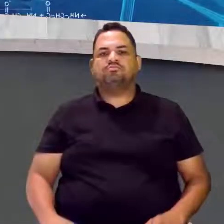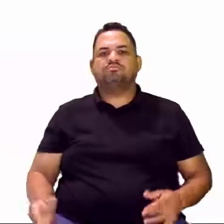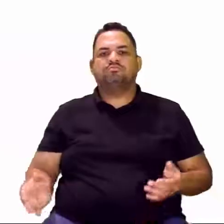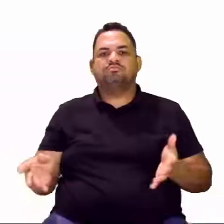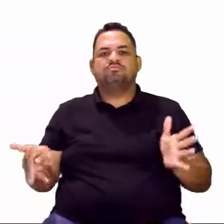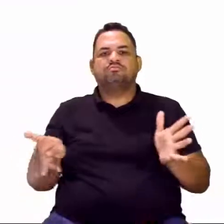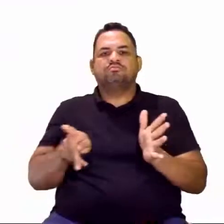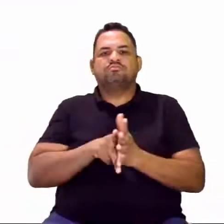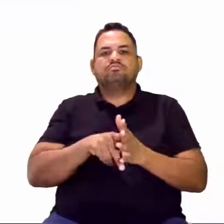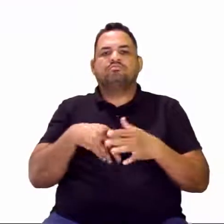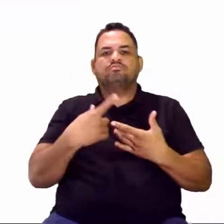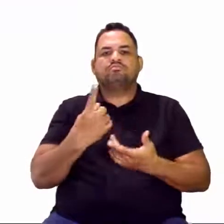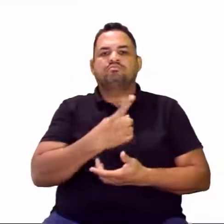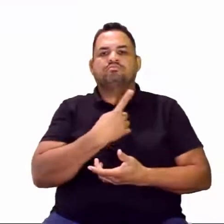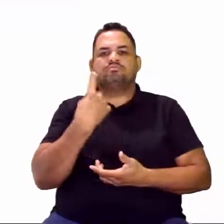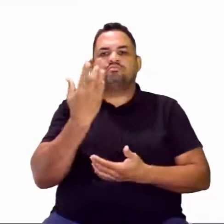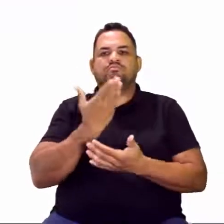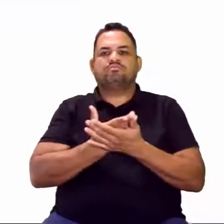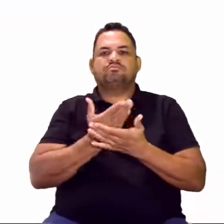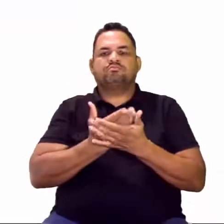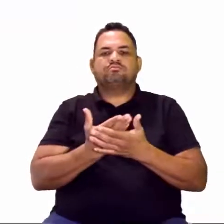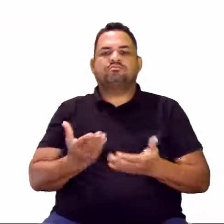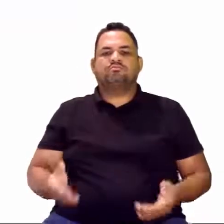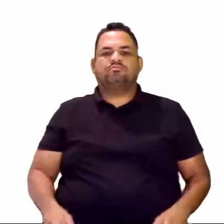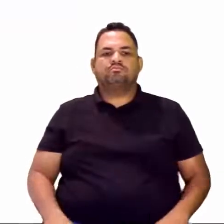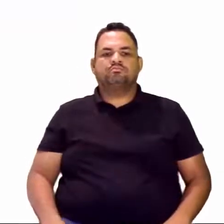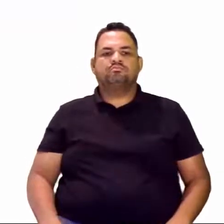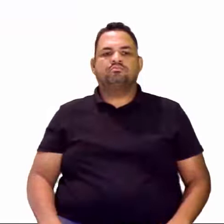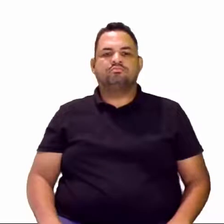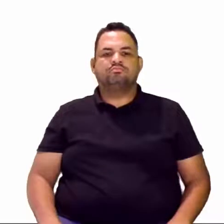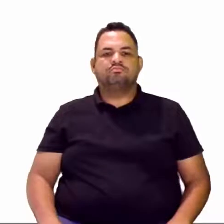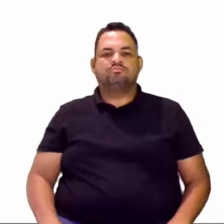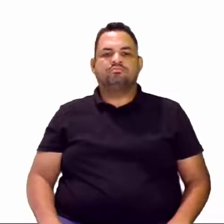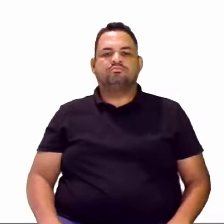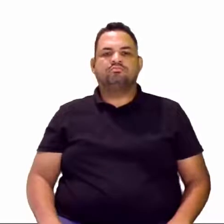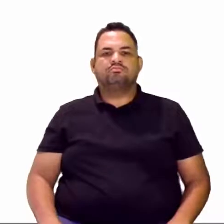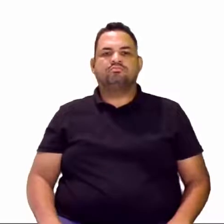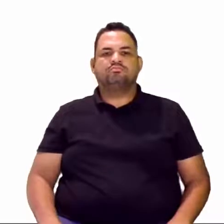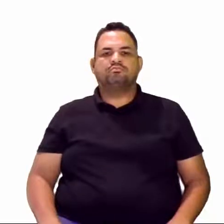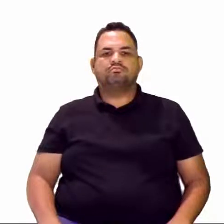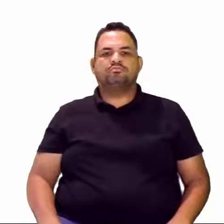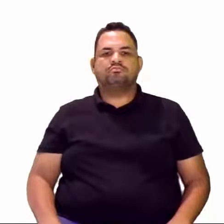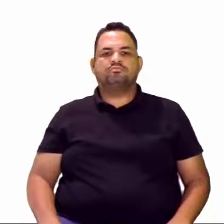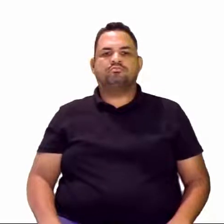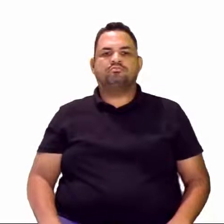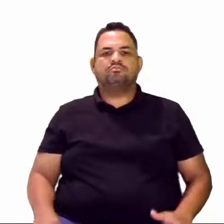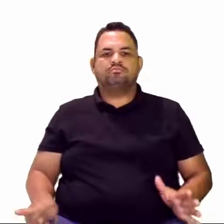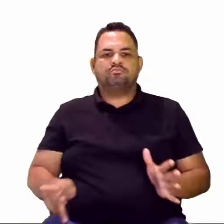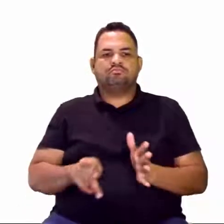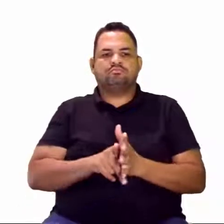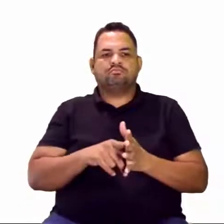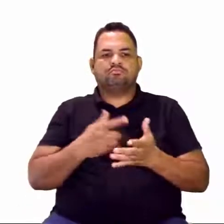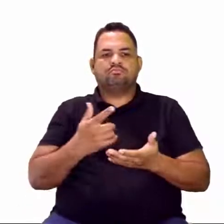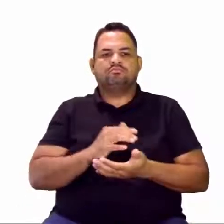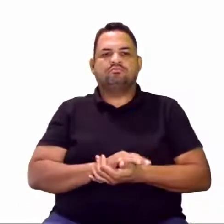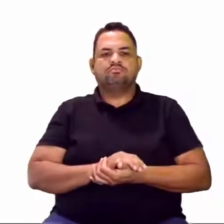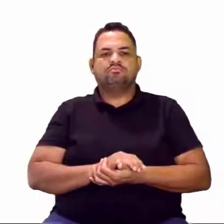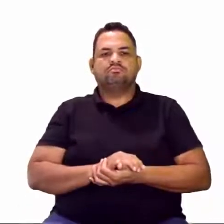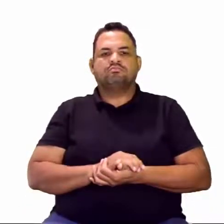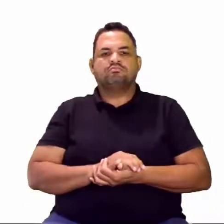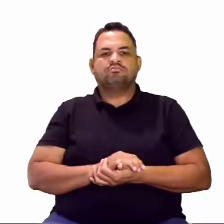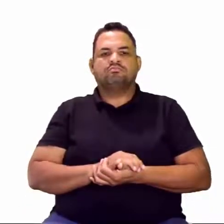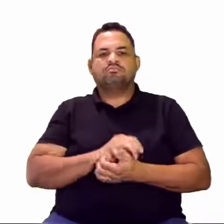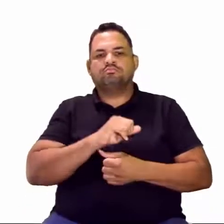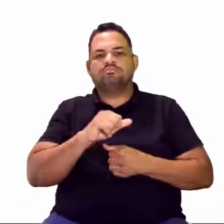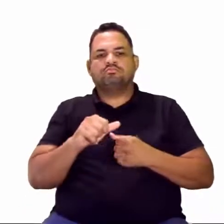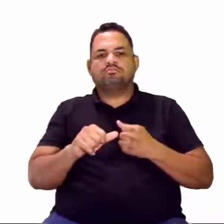propriedades que nós vimos também são as seguintes. As propriedades é de que